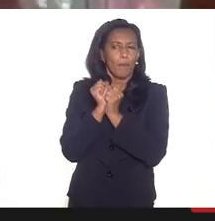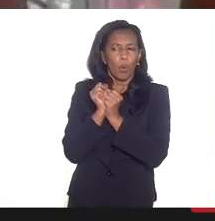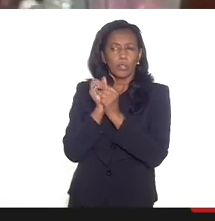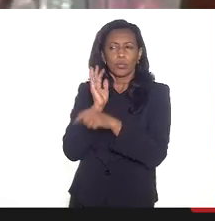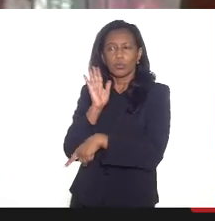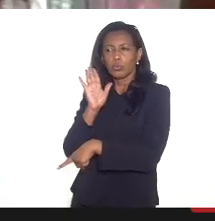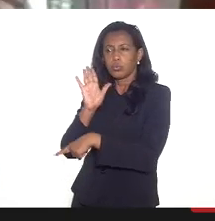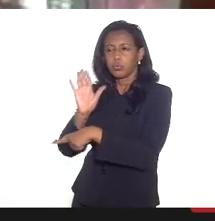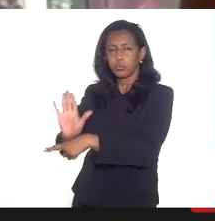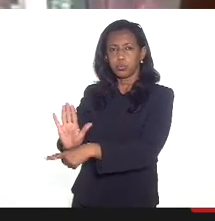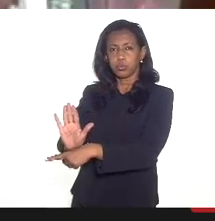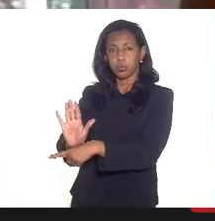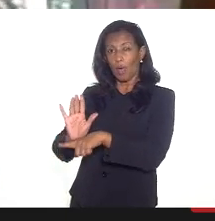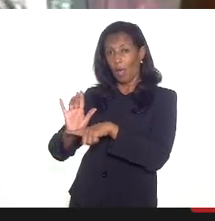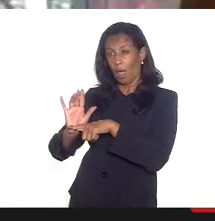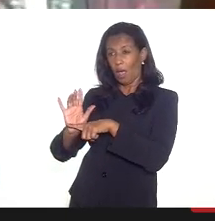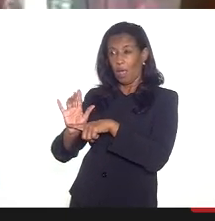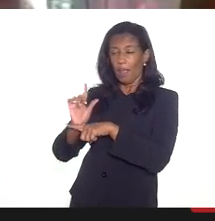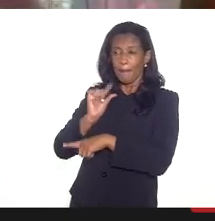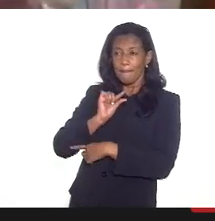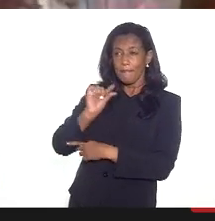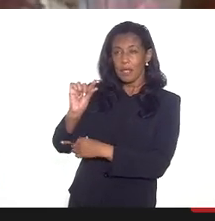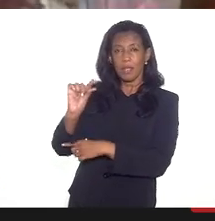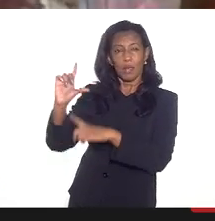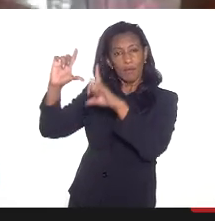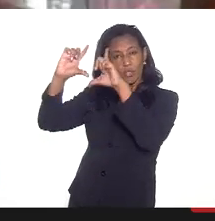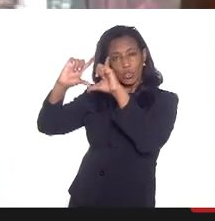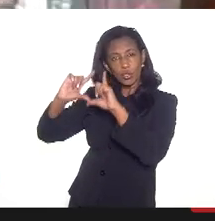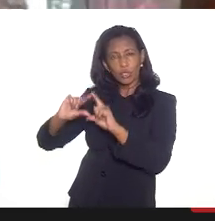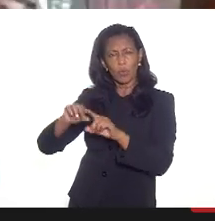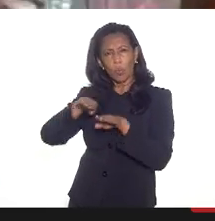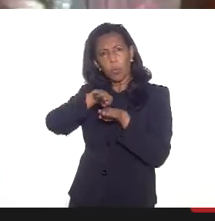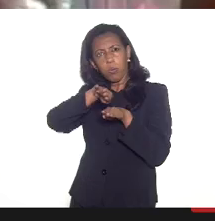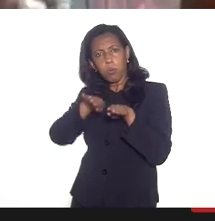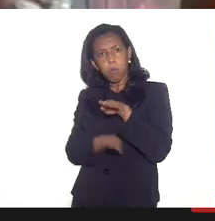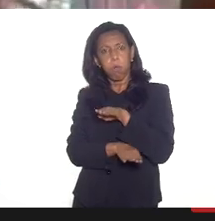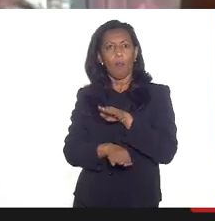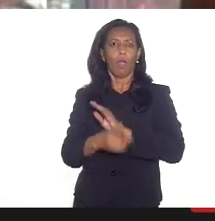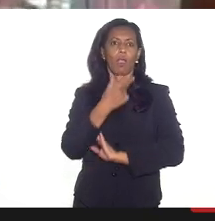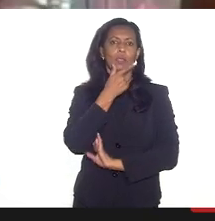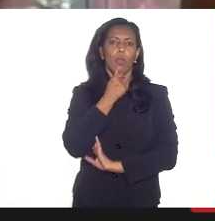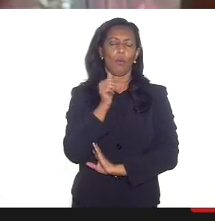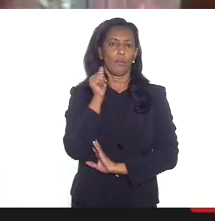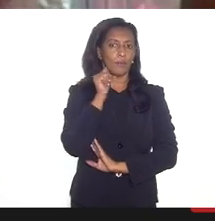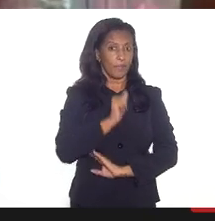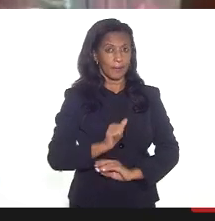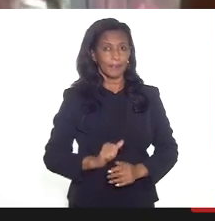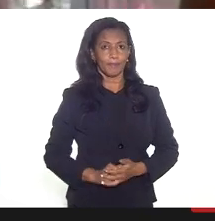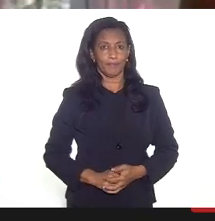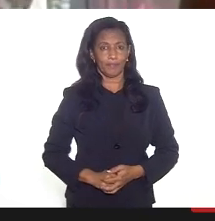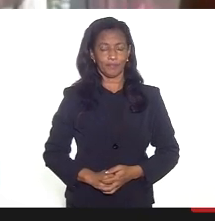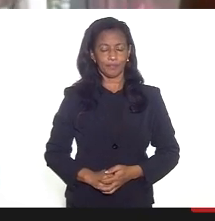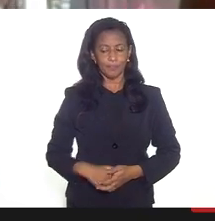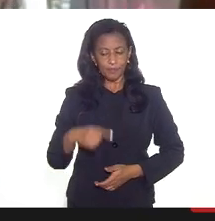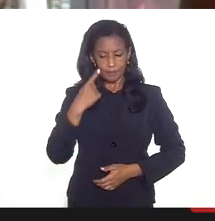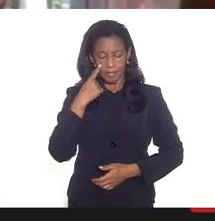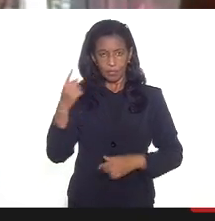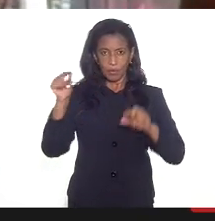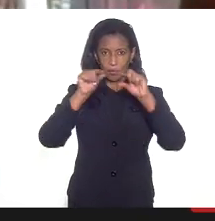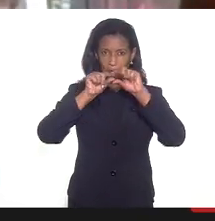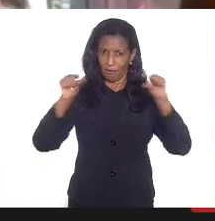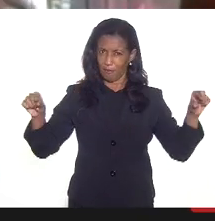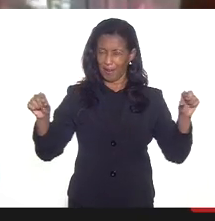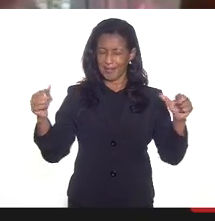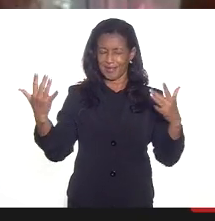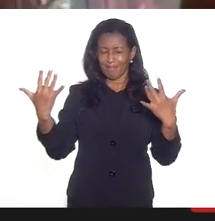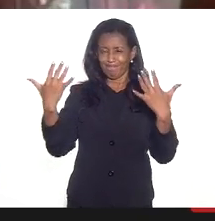pequenas ações que vão diminuir essa desigualdade entre homens e mulheres. Eu vi uma frase essa semana que